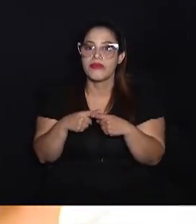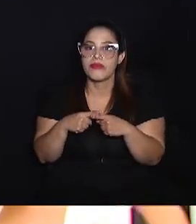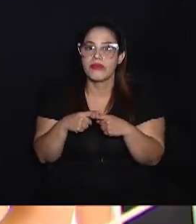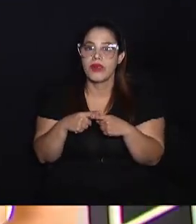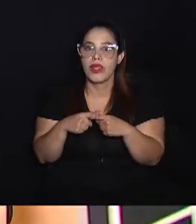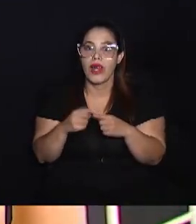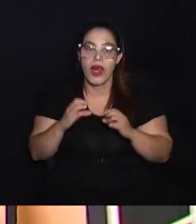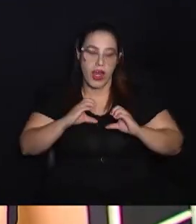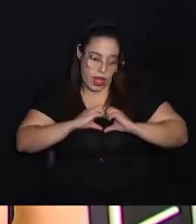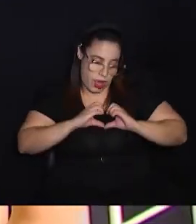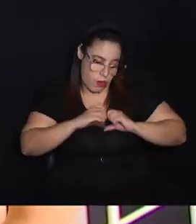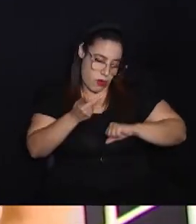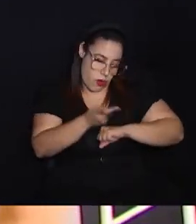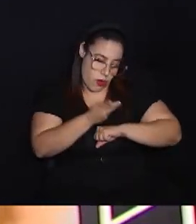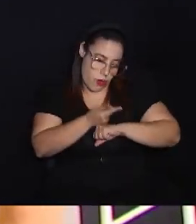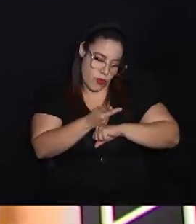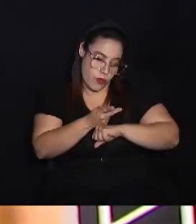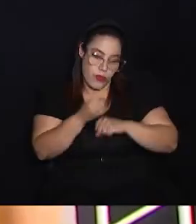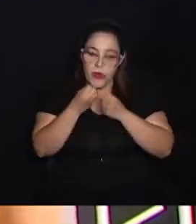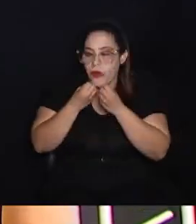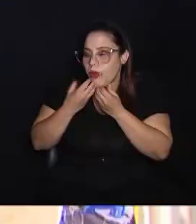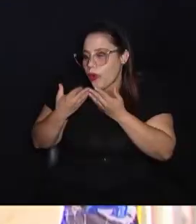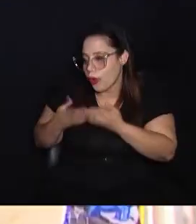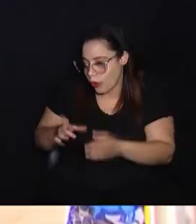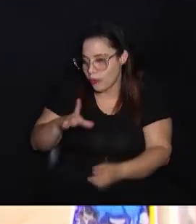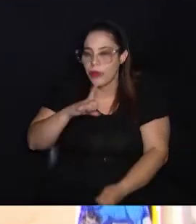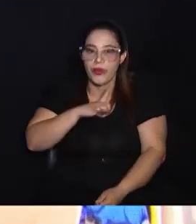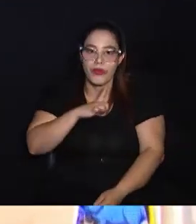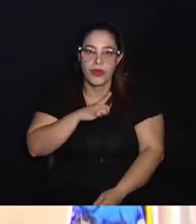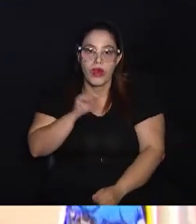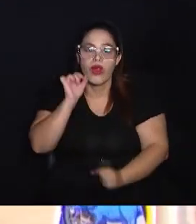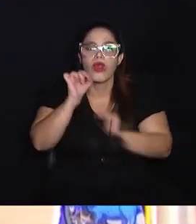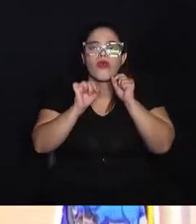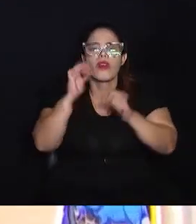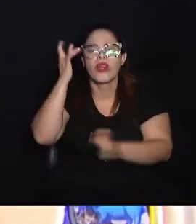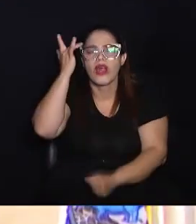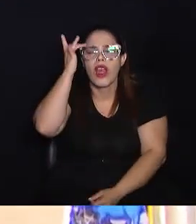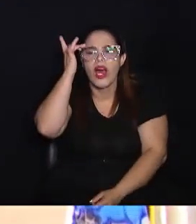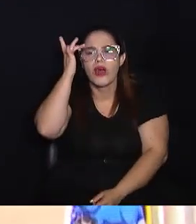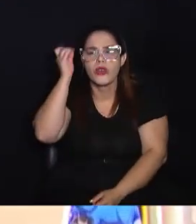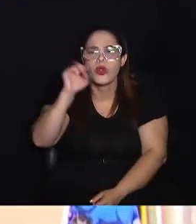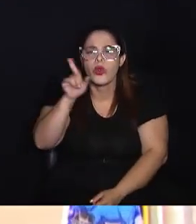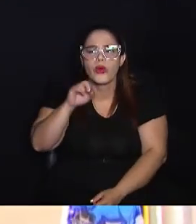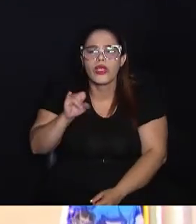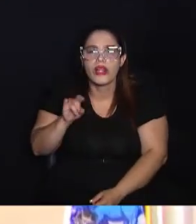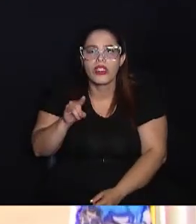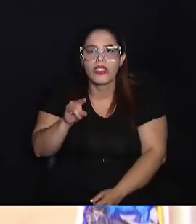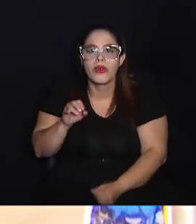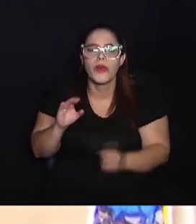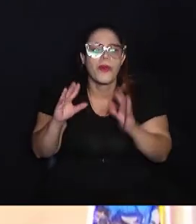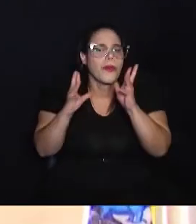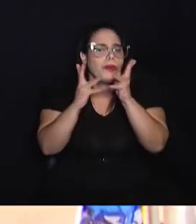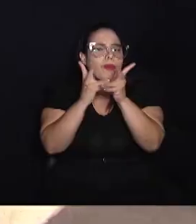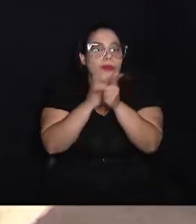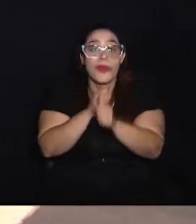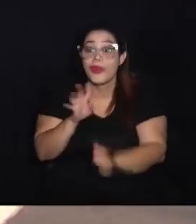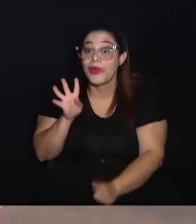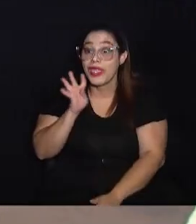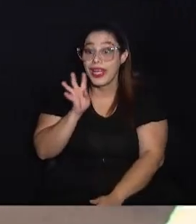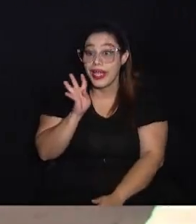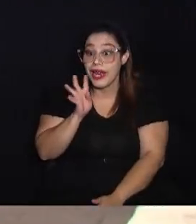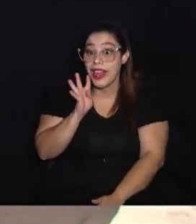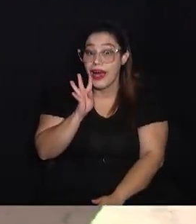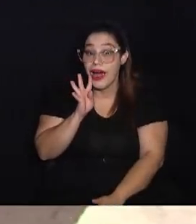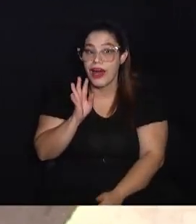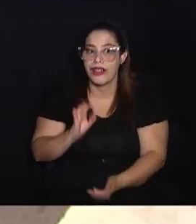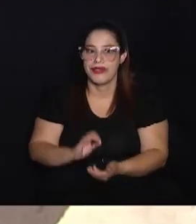Amor à pátria, ver tudo de bom que o nosso país tem. Que você achou do desfile, Luiz? Maravilhoso, muito legal.